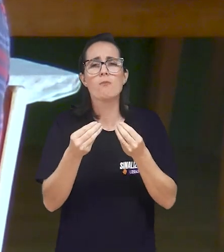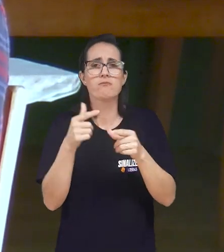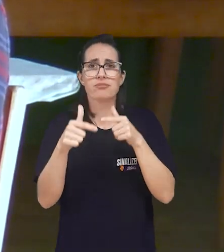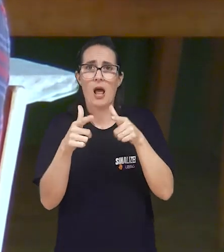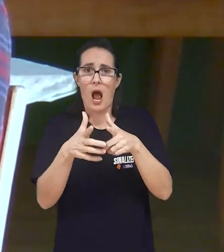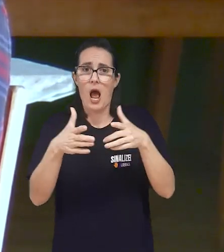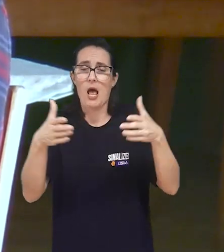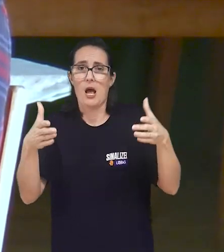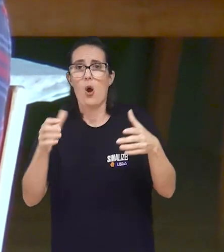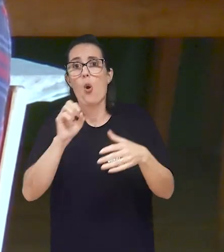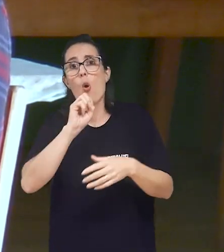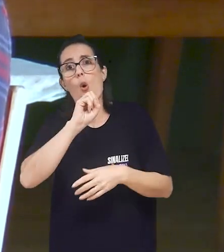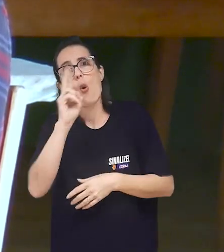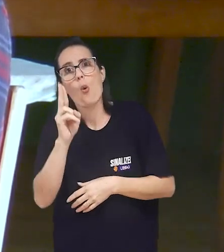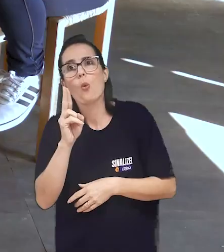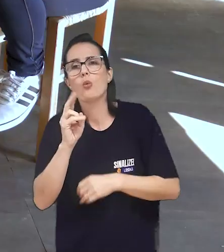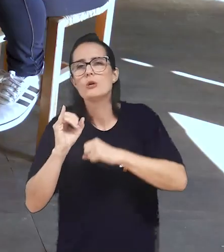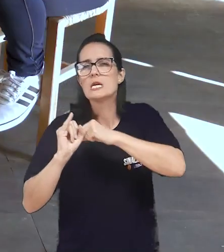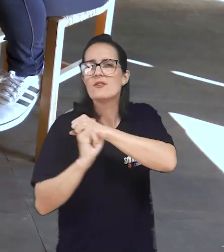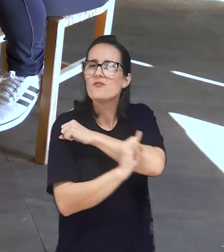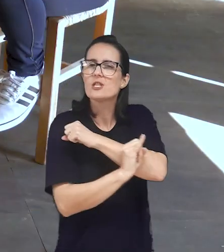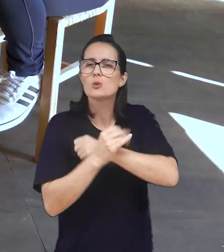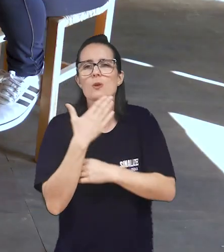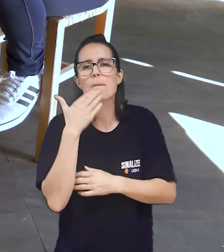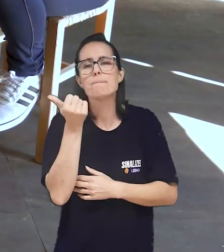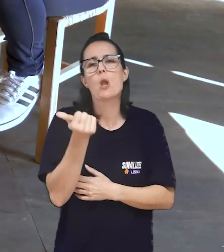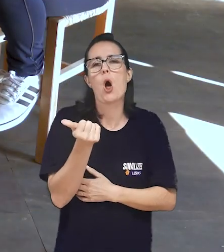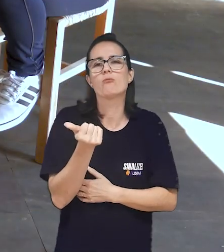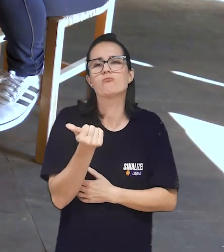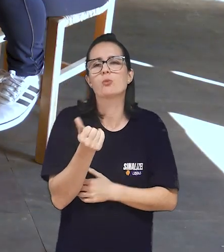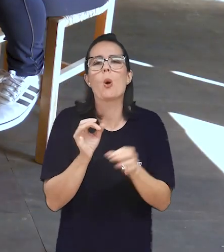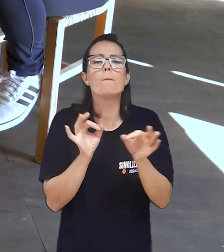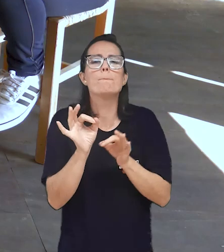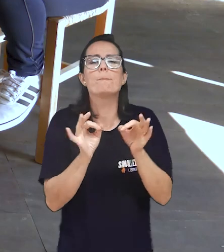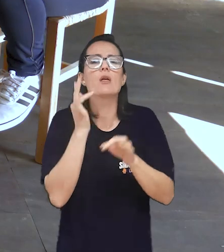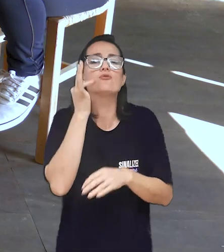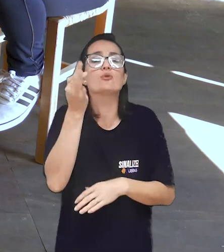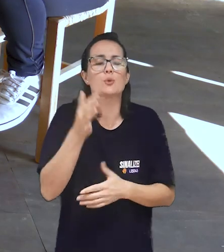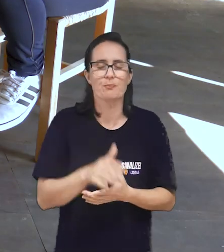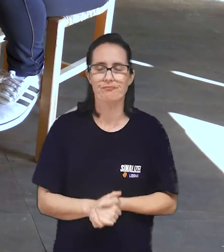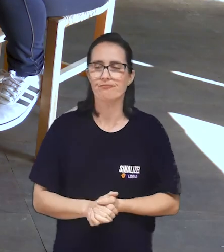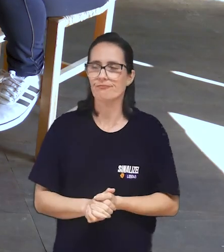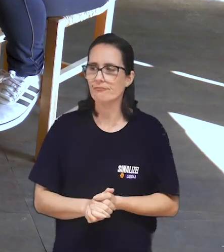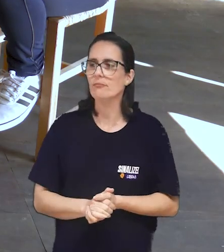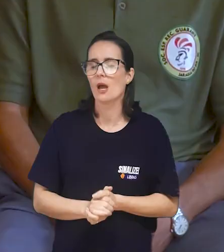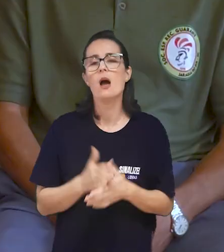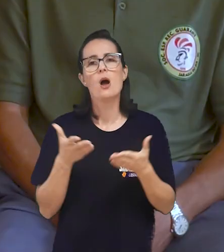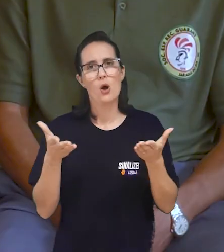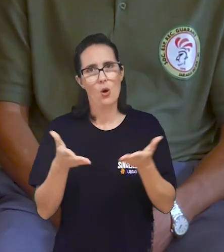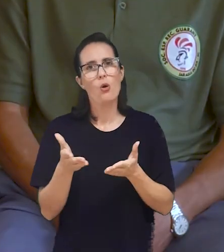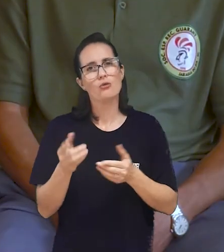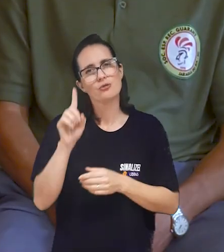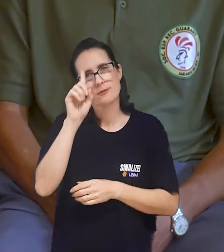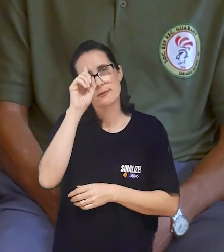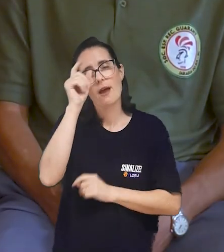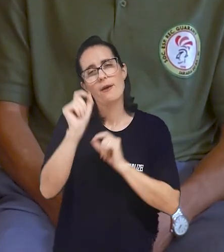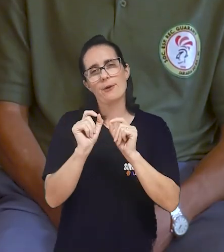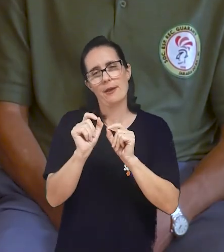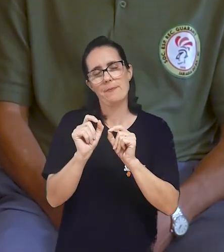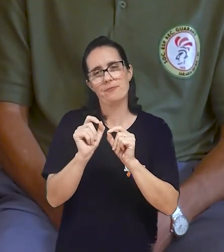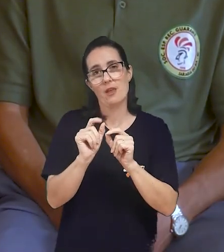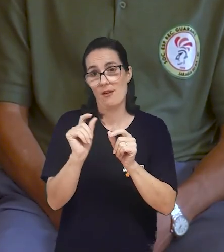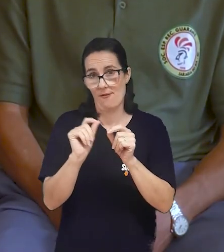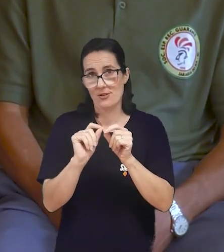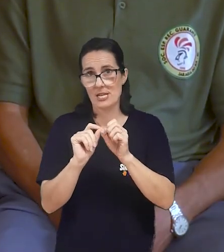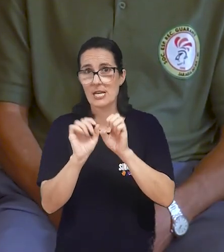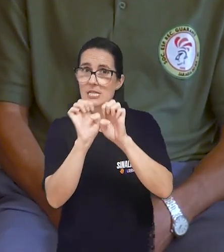de atividades ou melhorias da infraestrutura? Então, hoje os planos são melhorar a estrutura existente,